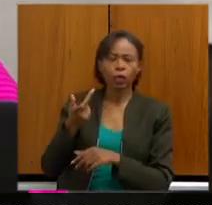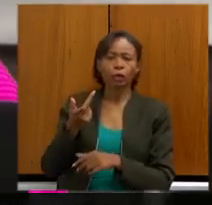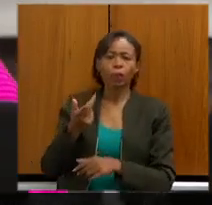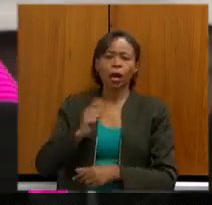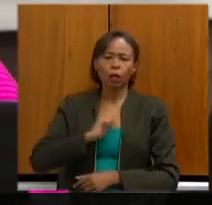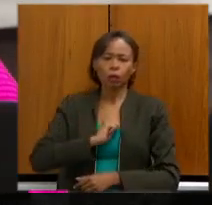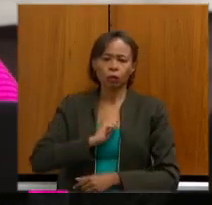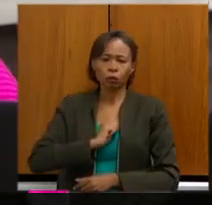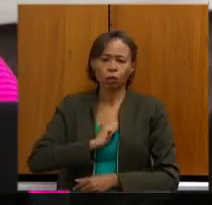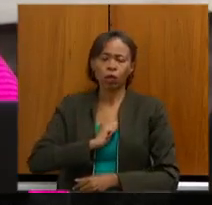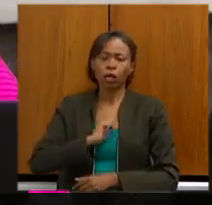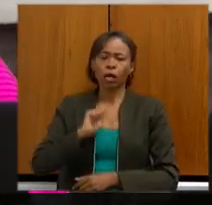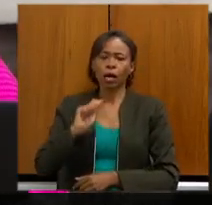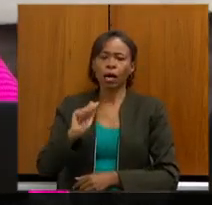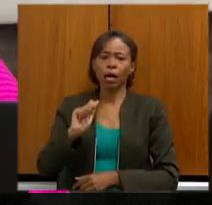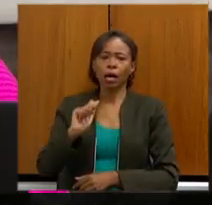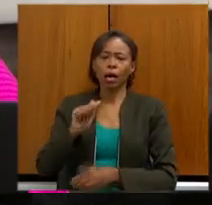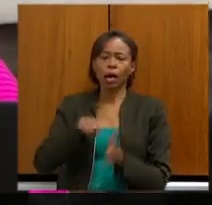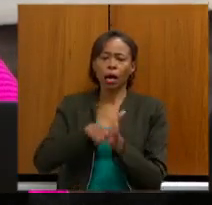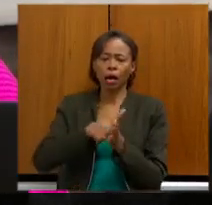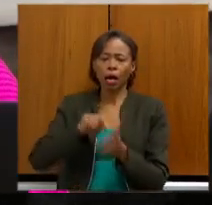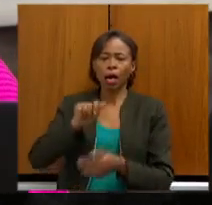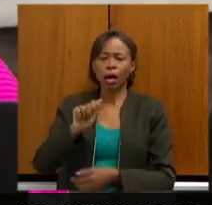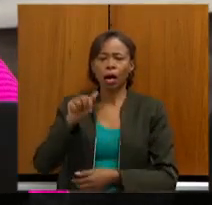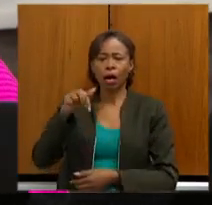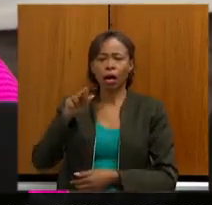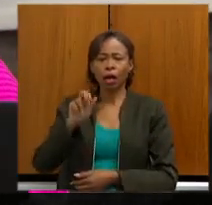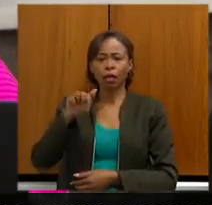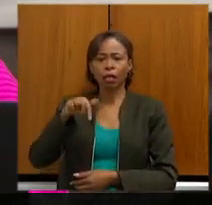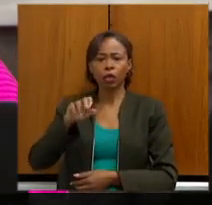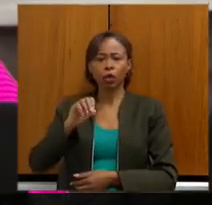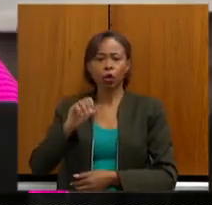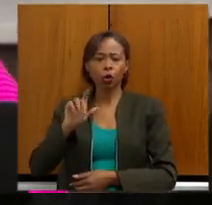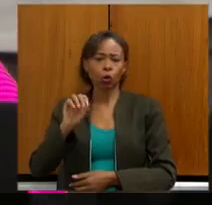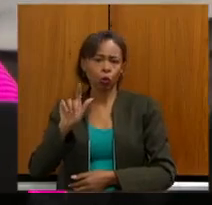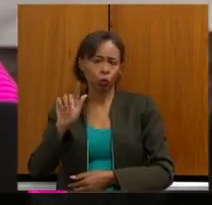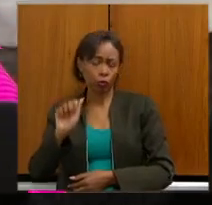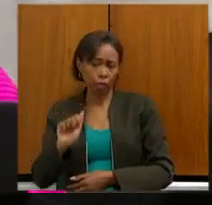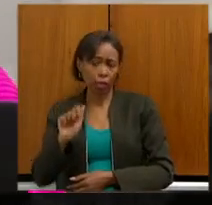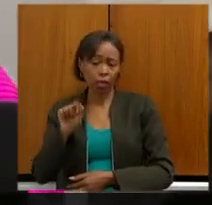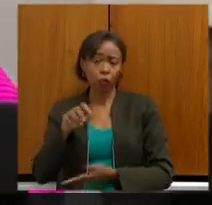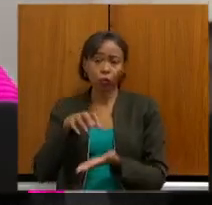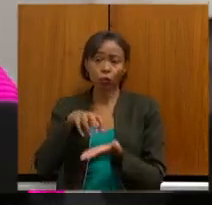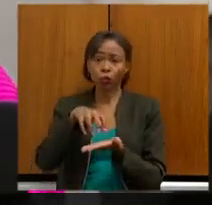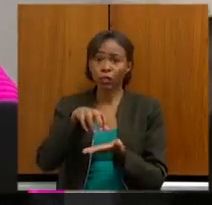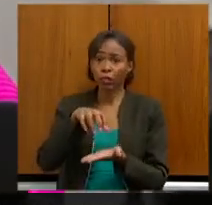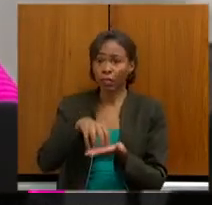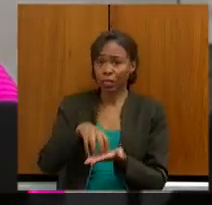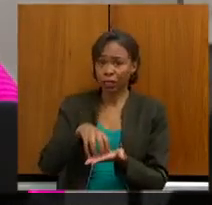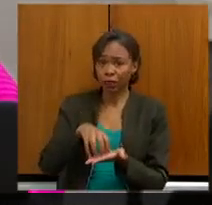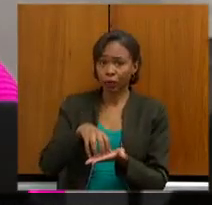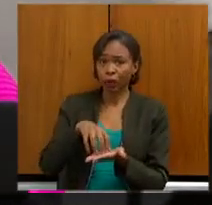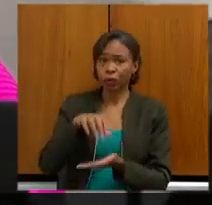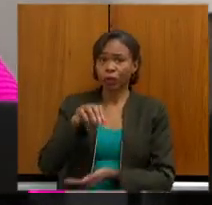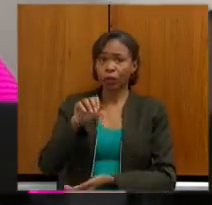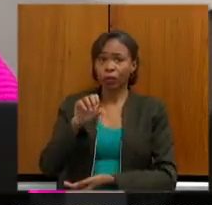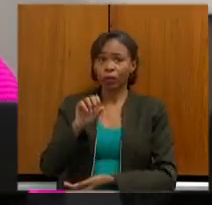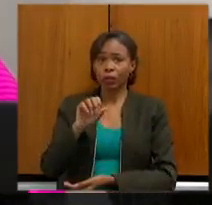a arqueóloga do centro de documentação Eloy Ferreira da Silva cedefes